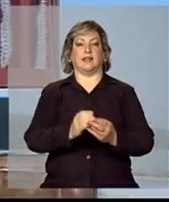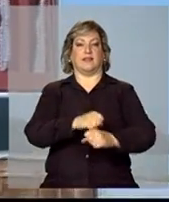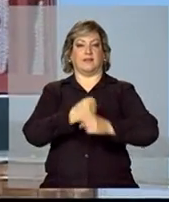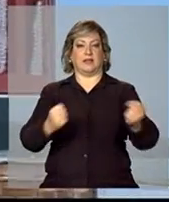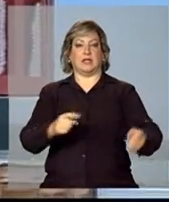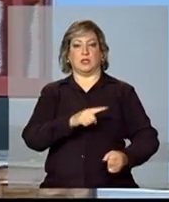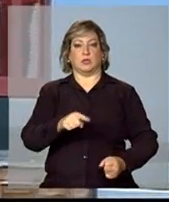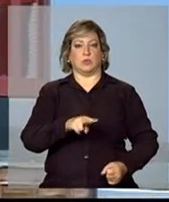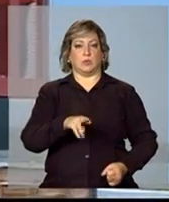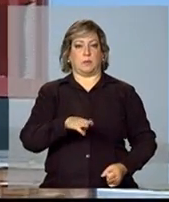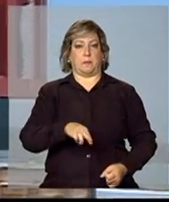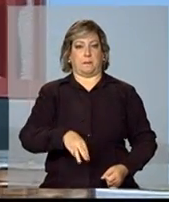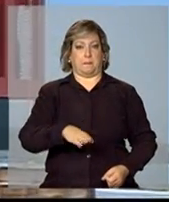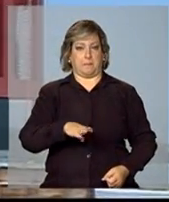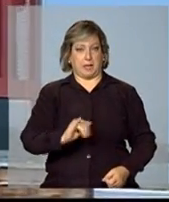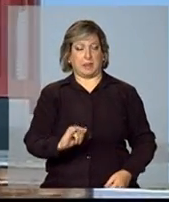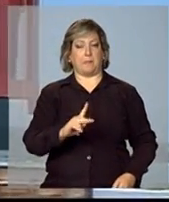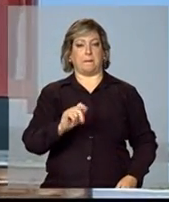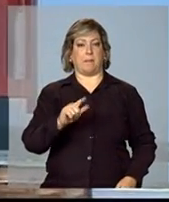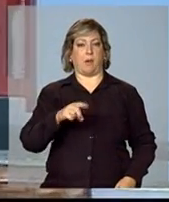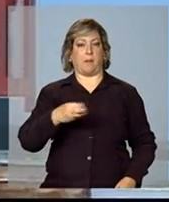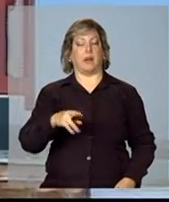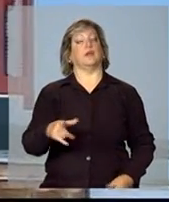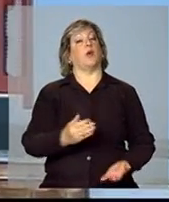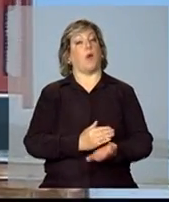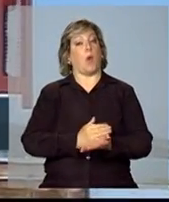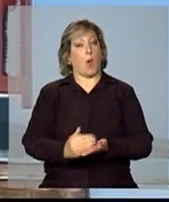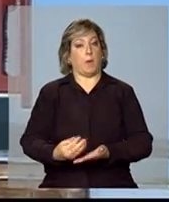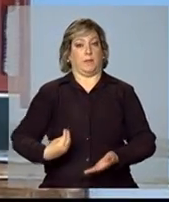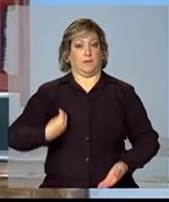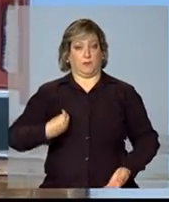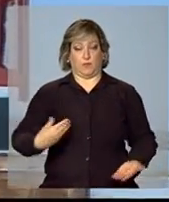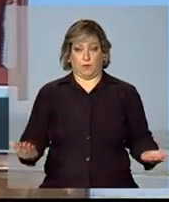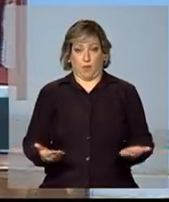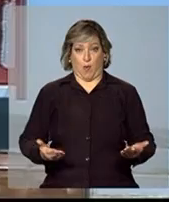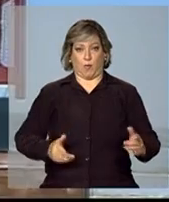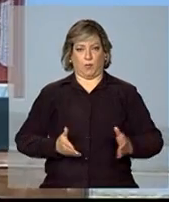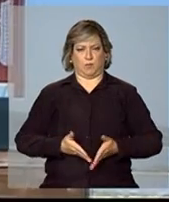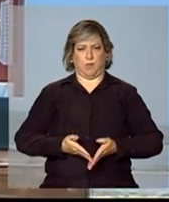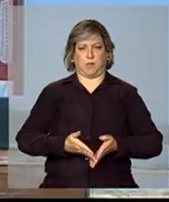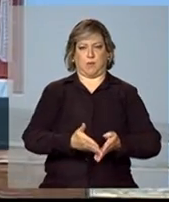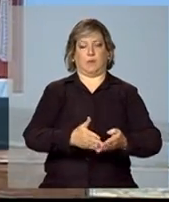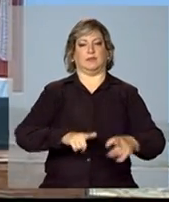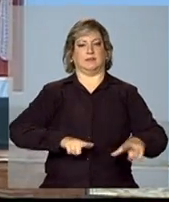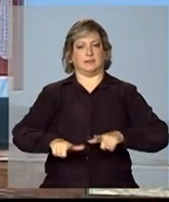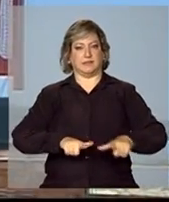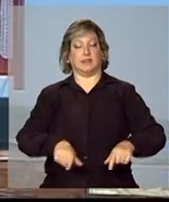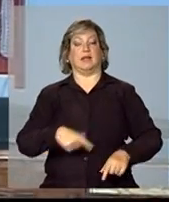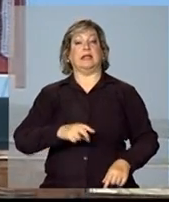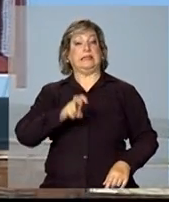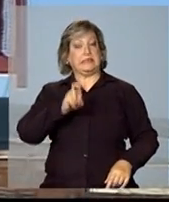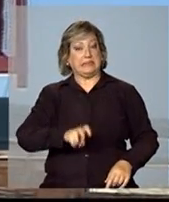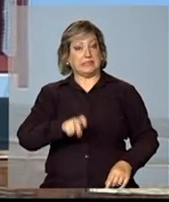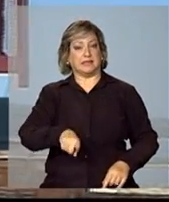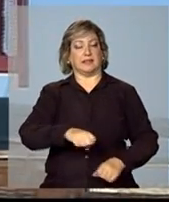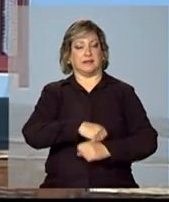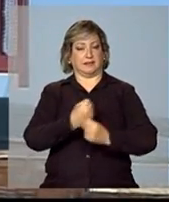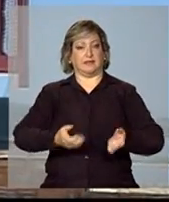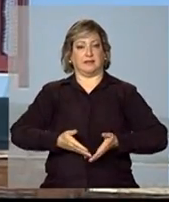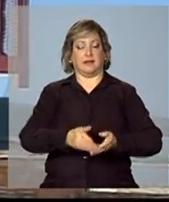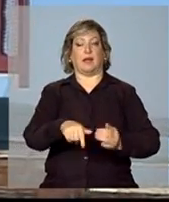doos Palmares que começa a operar hoje é a quinta embarcação do programa de